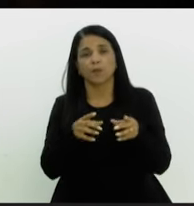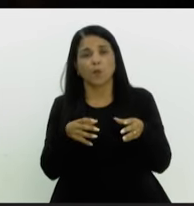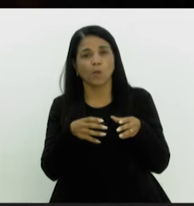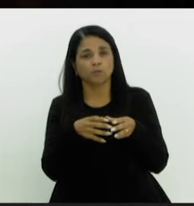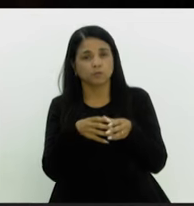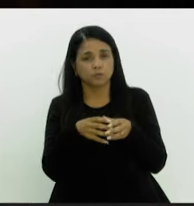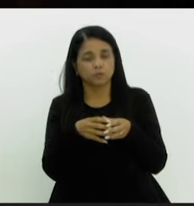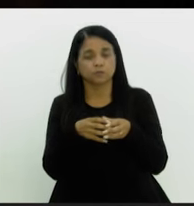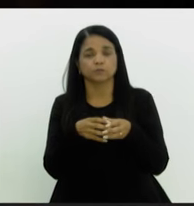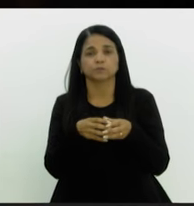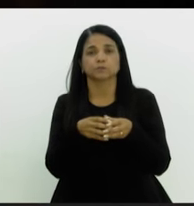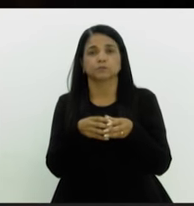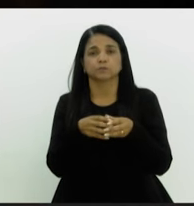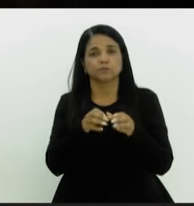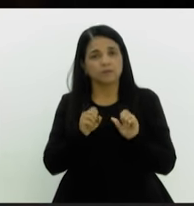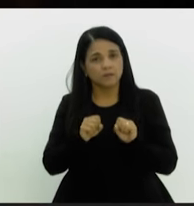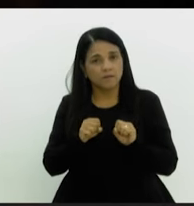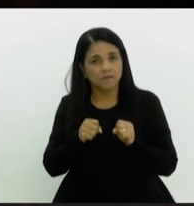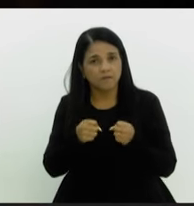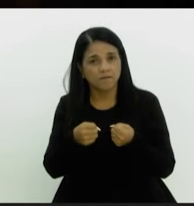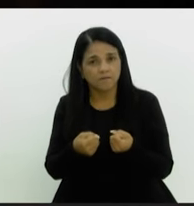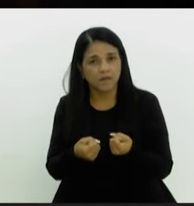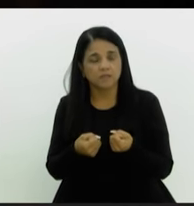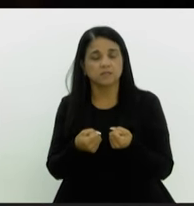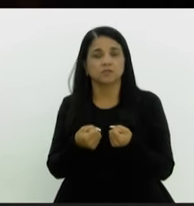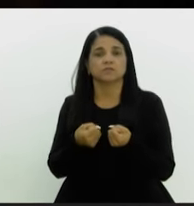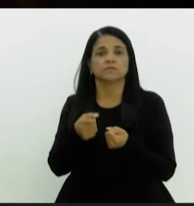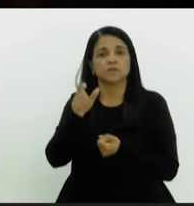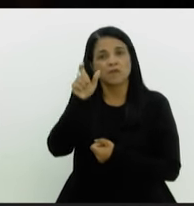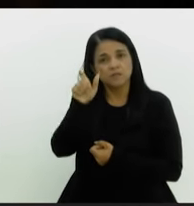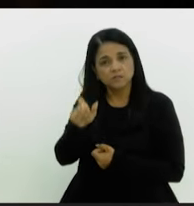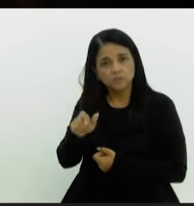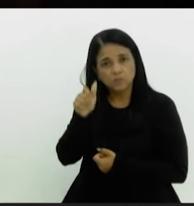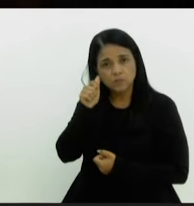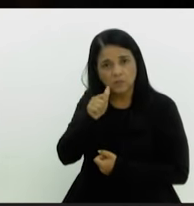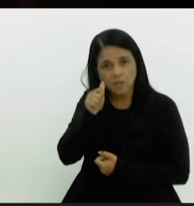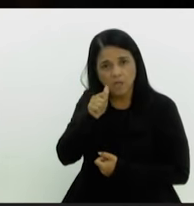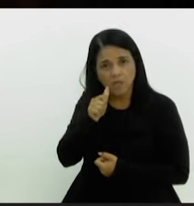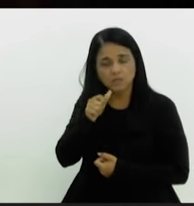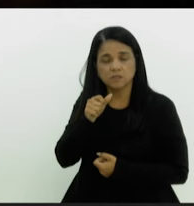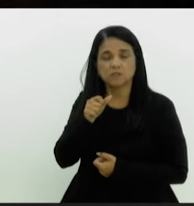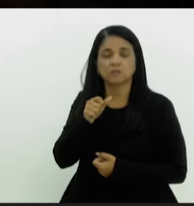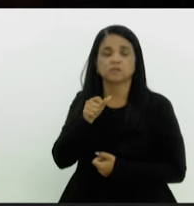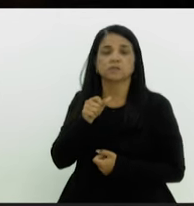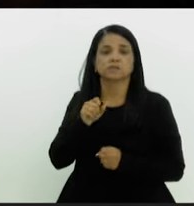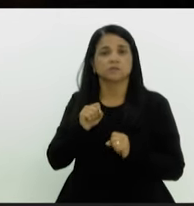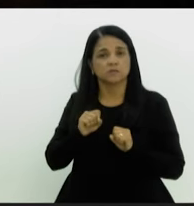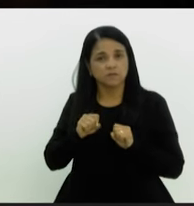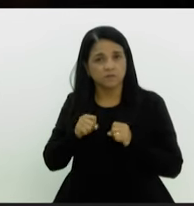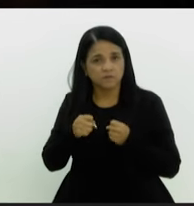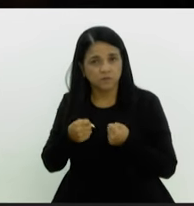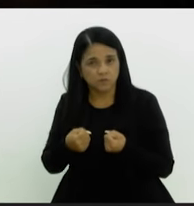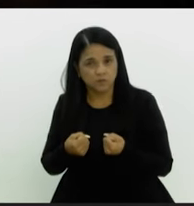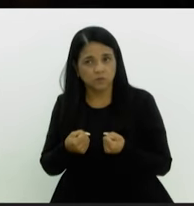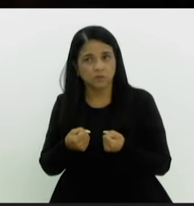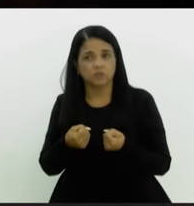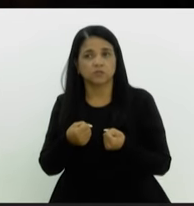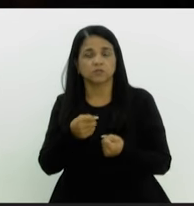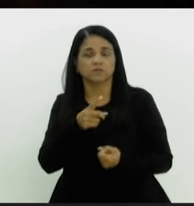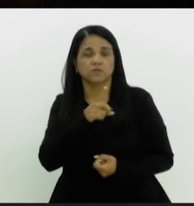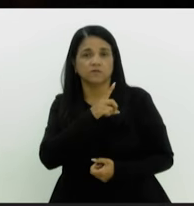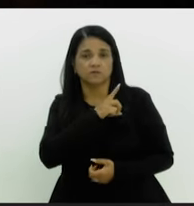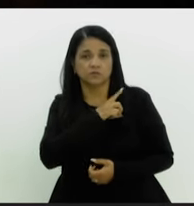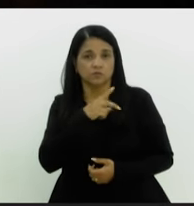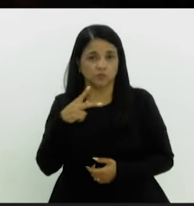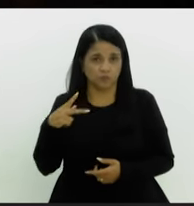prerrogativas que defende as defensoras na nas e defensores mas fazendo recorte feminino as